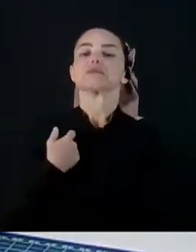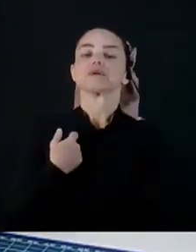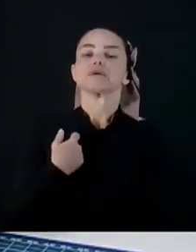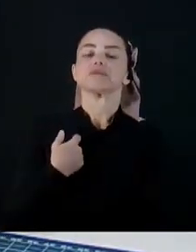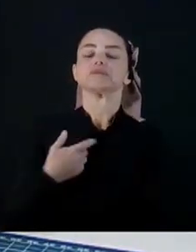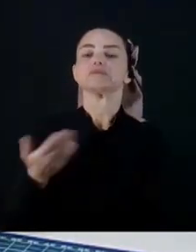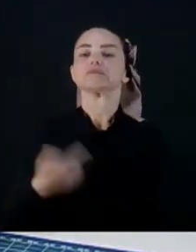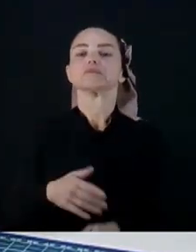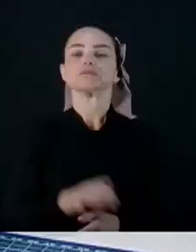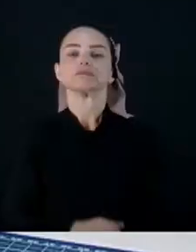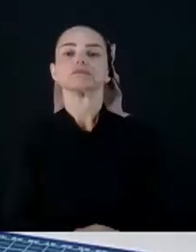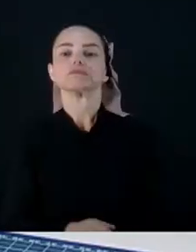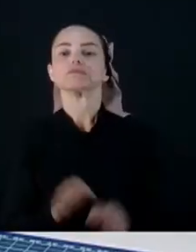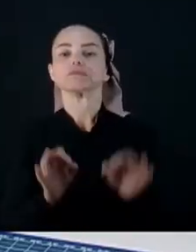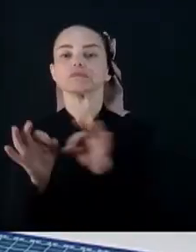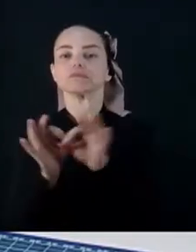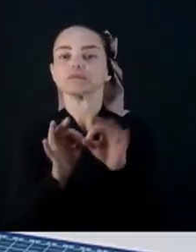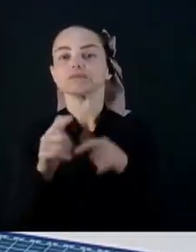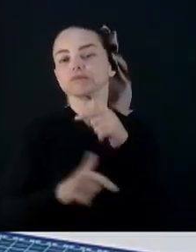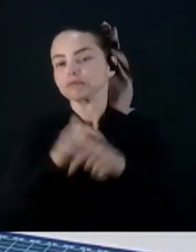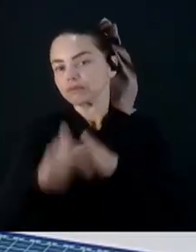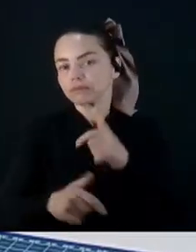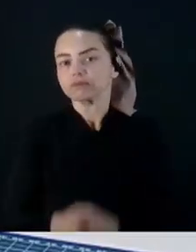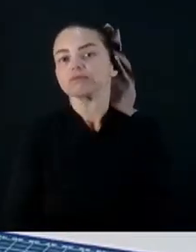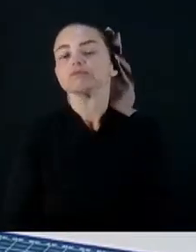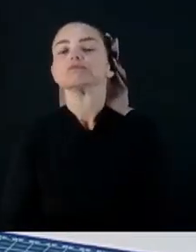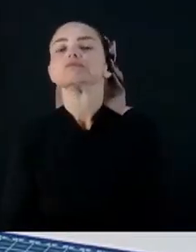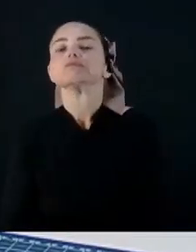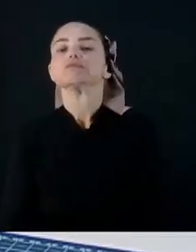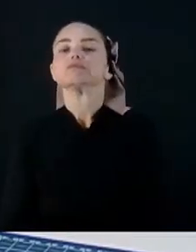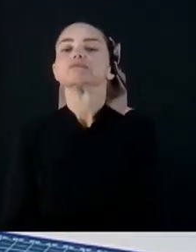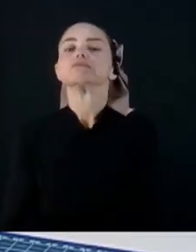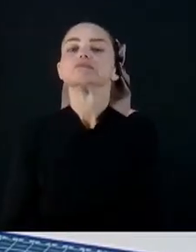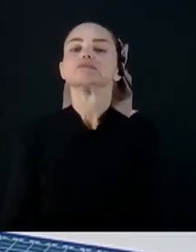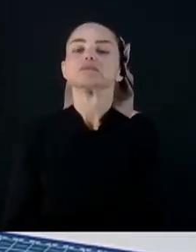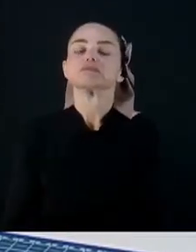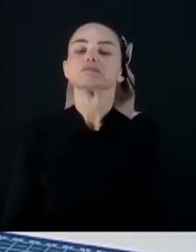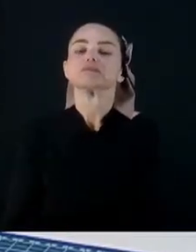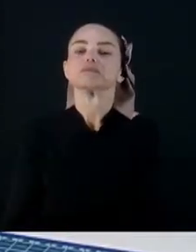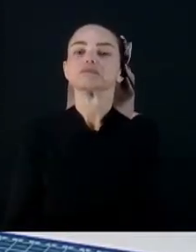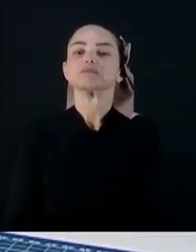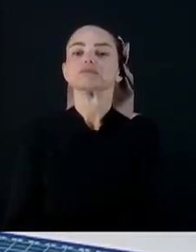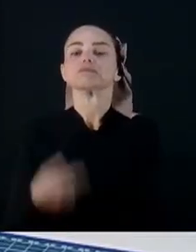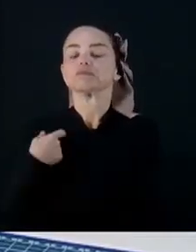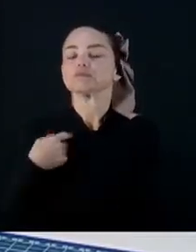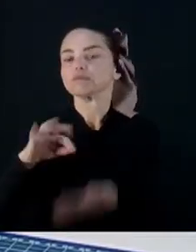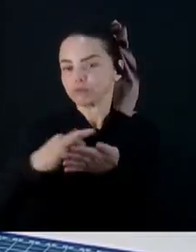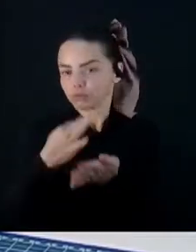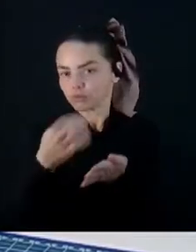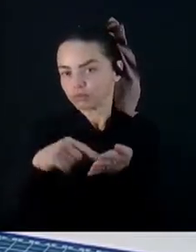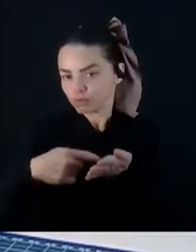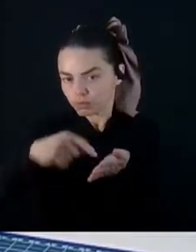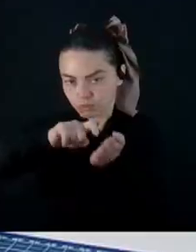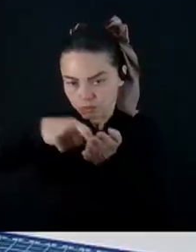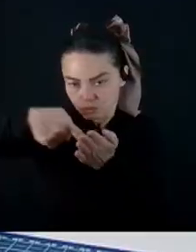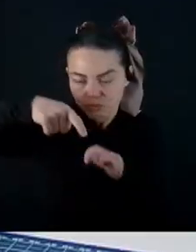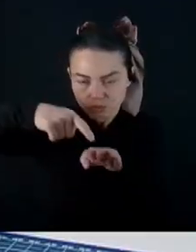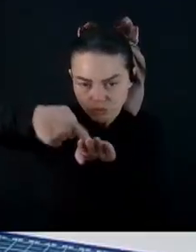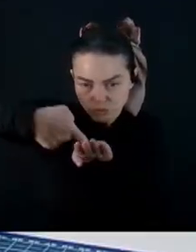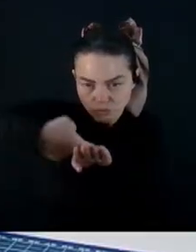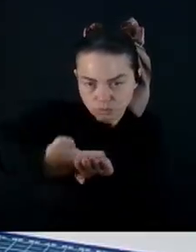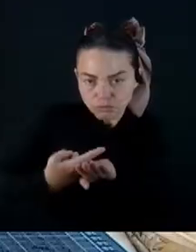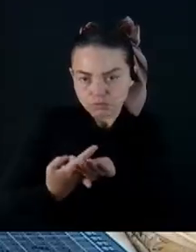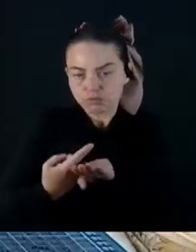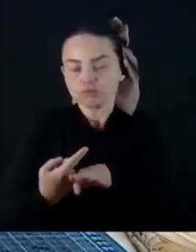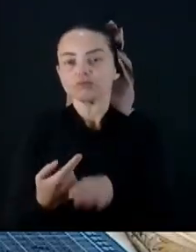estiverem movimentando o trabalho, deixa a agulha enfincada no trabalhinho, né? Para o trabalhinho não se